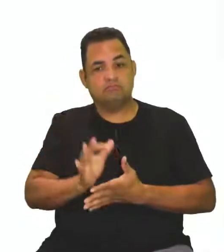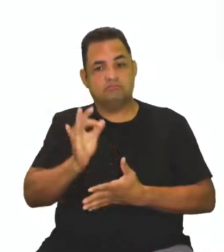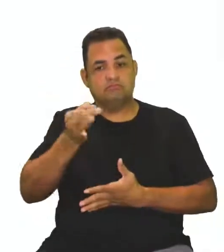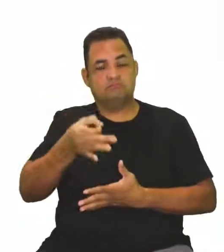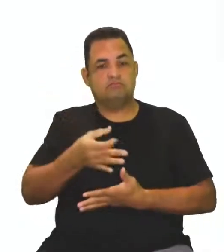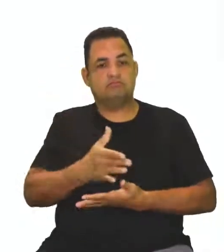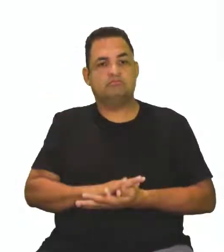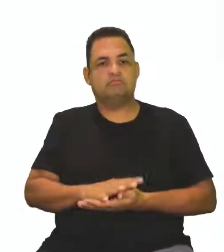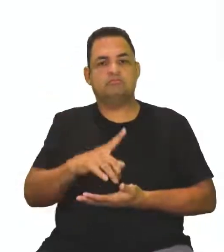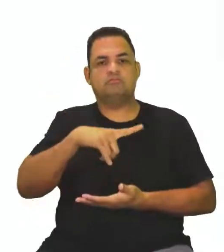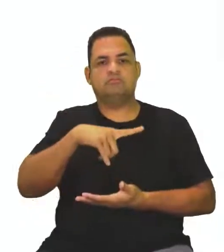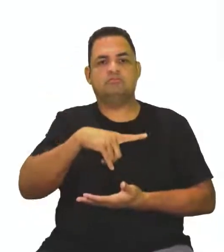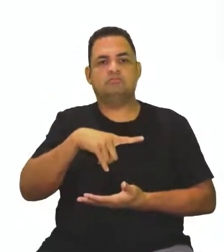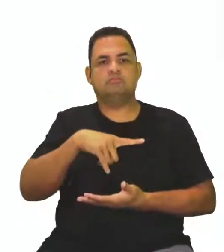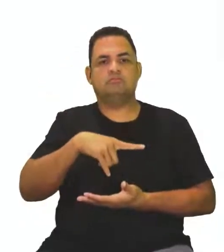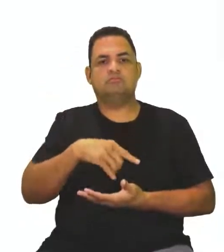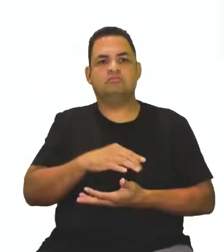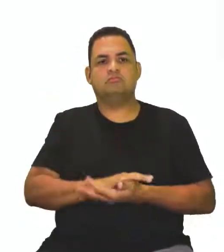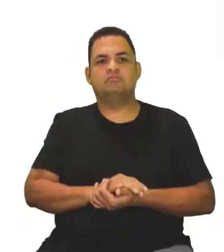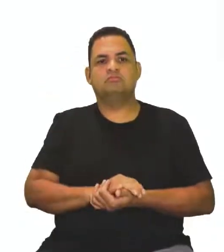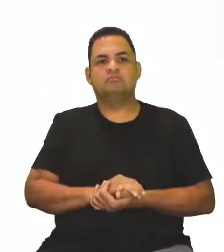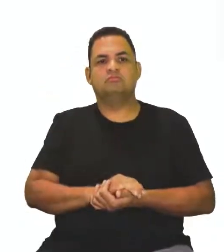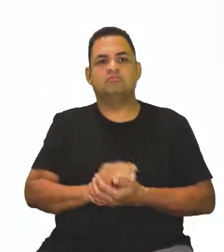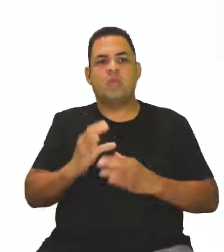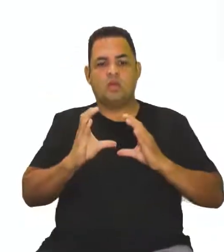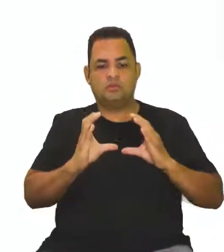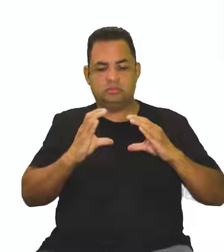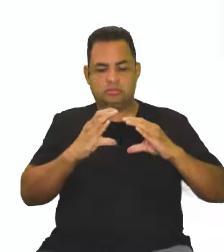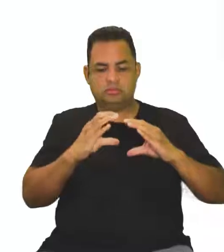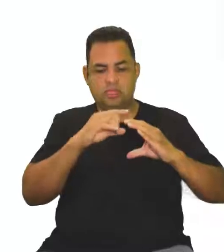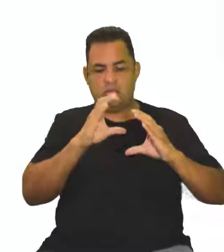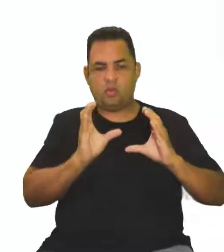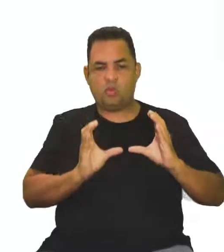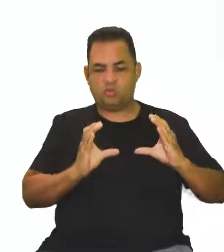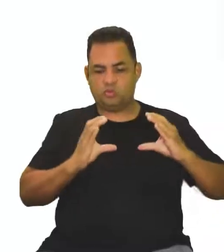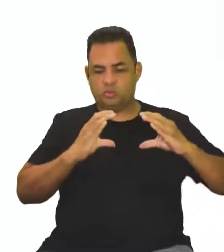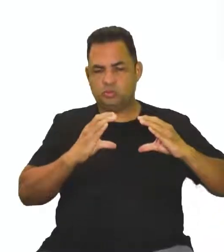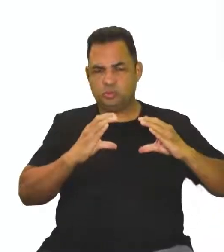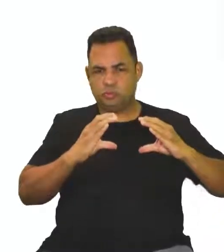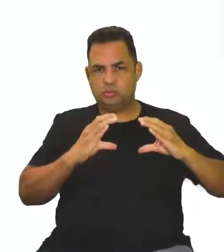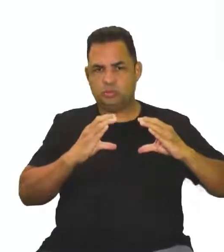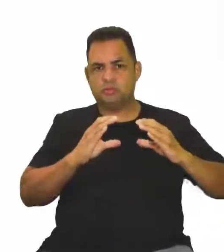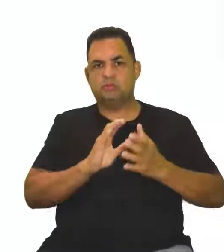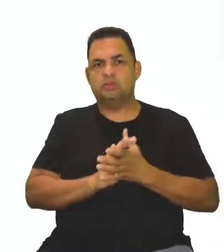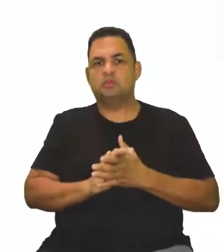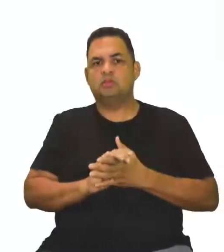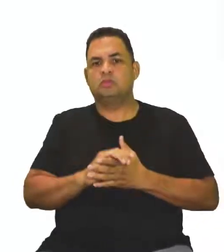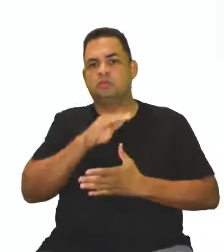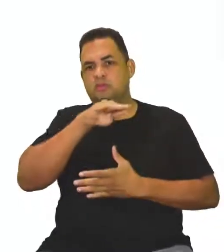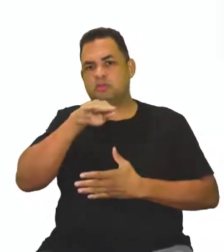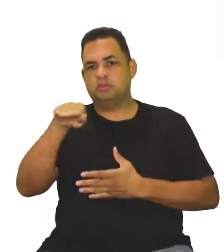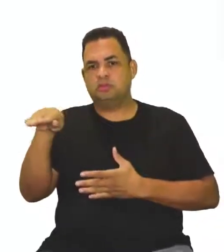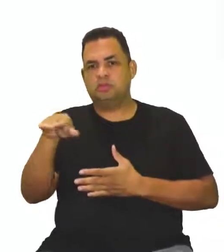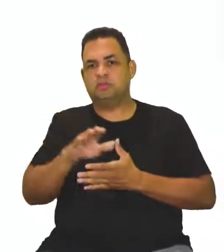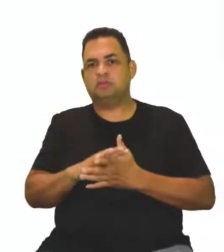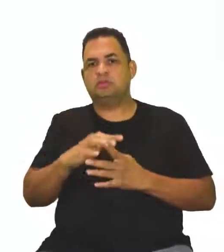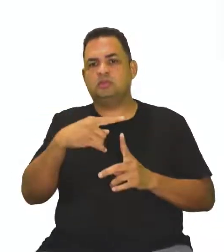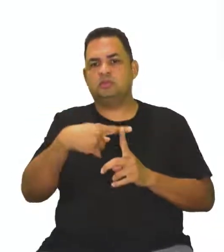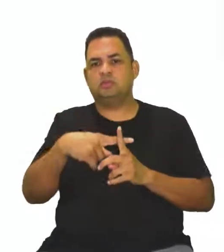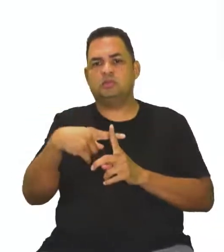Agora temos um circuito em série. Então, tá aqui, como eu falei para vocês, a resistência é só a soma